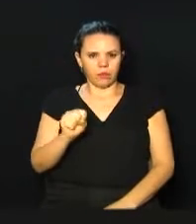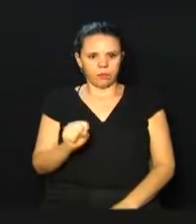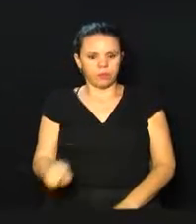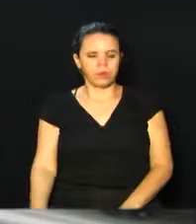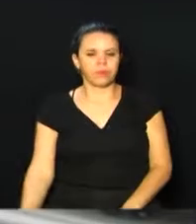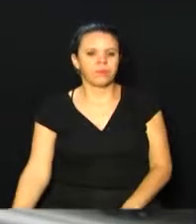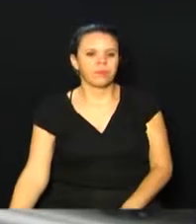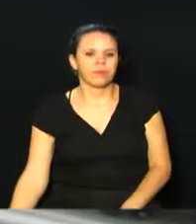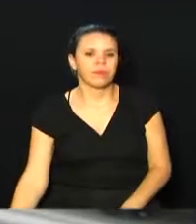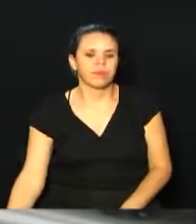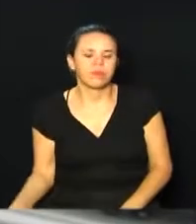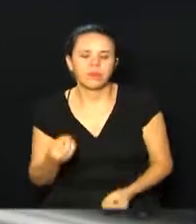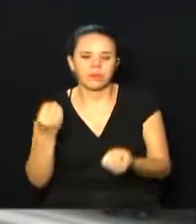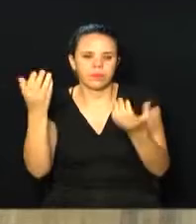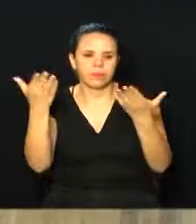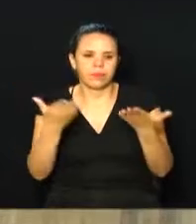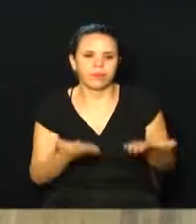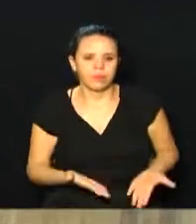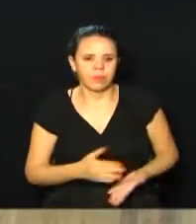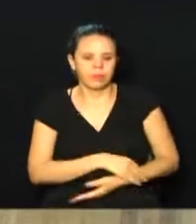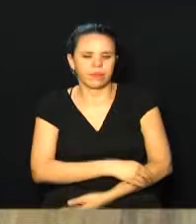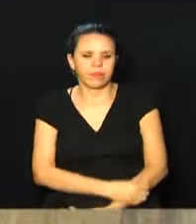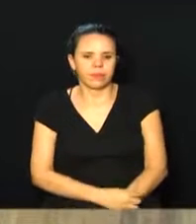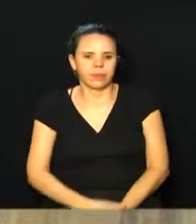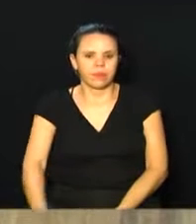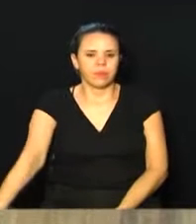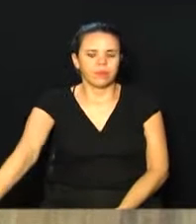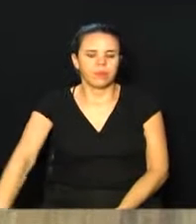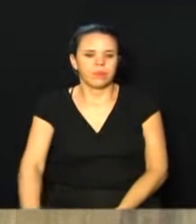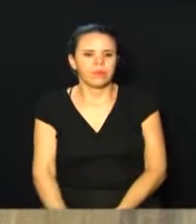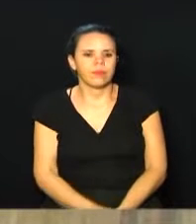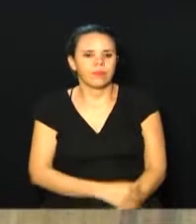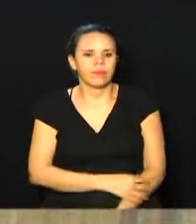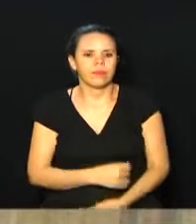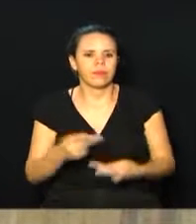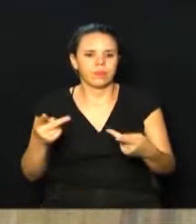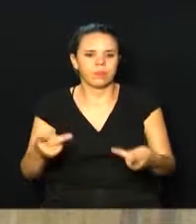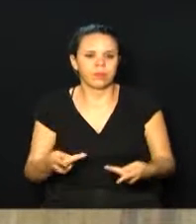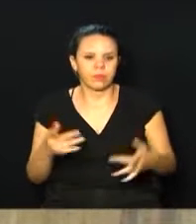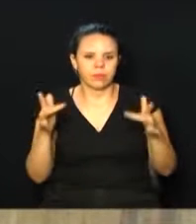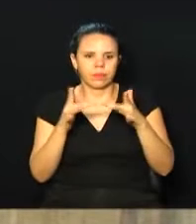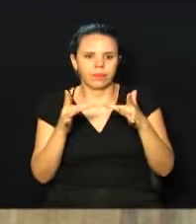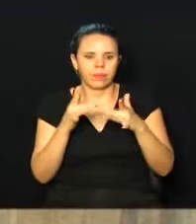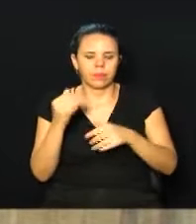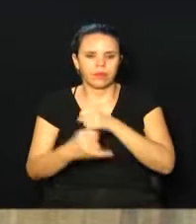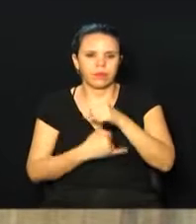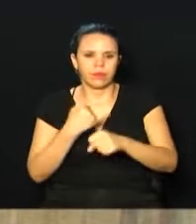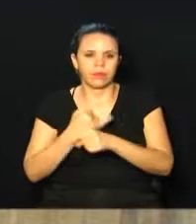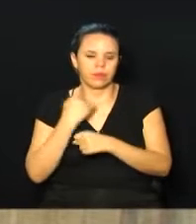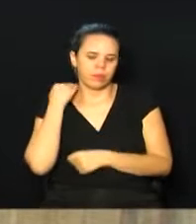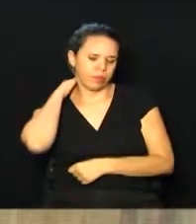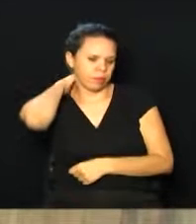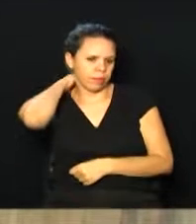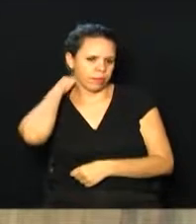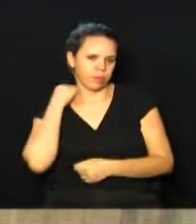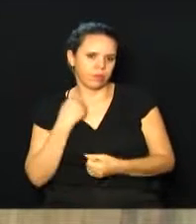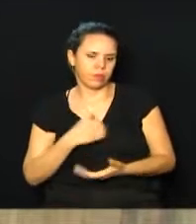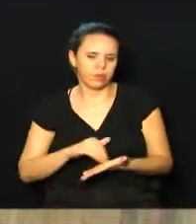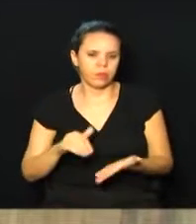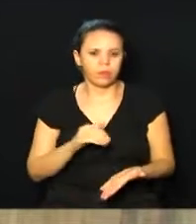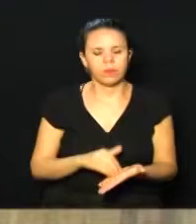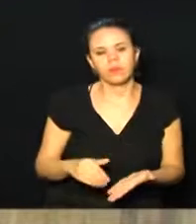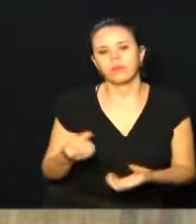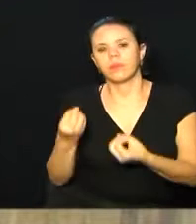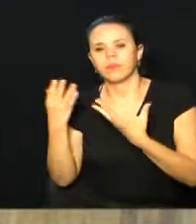Barreiro. Sejam todos bem-vindos e eu vou começar primeiramente pelos nossos convidados conectados. Secretário Paulela,